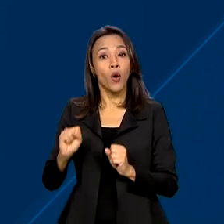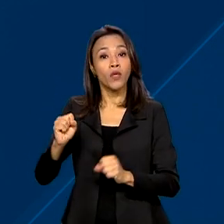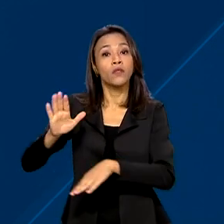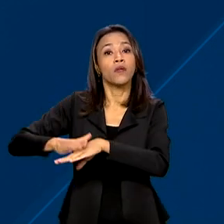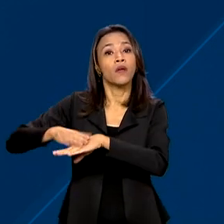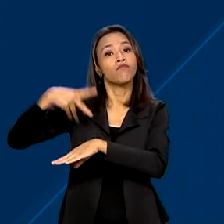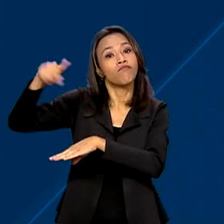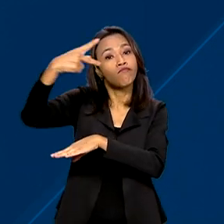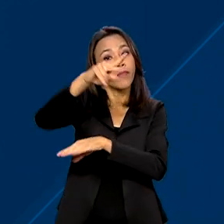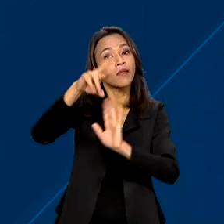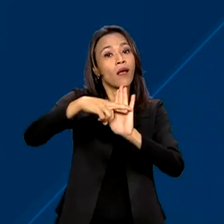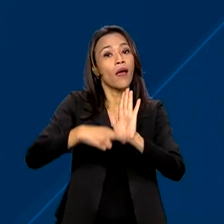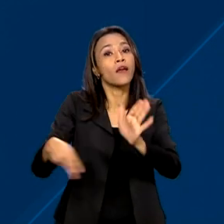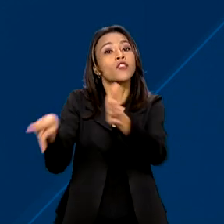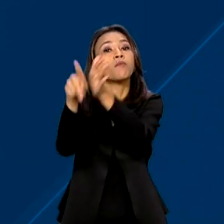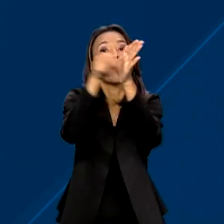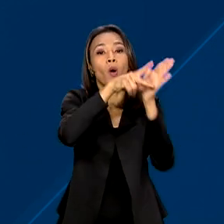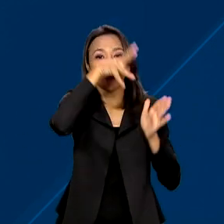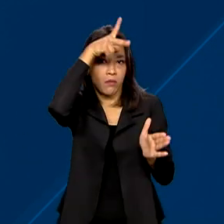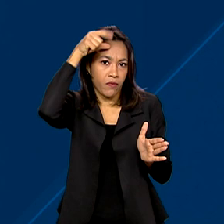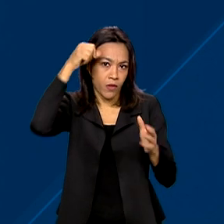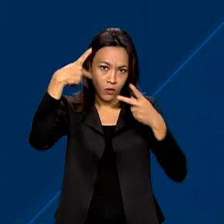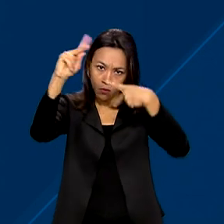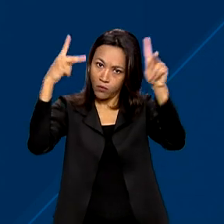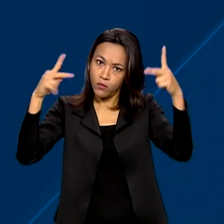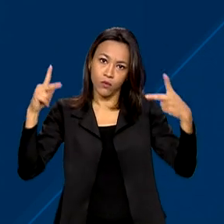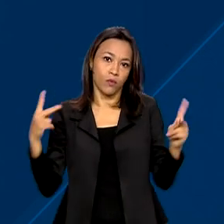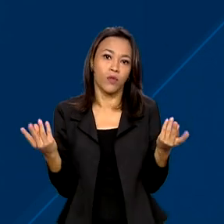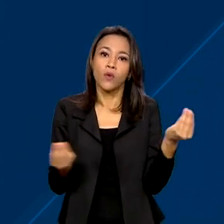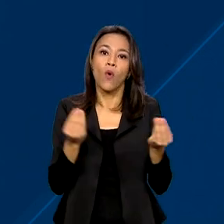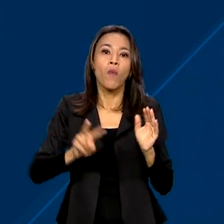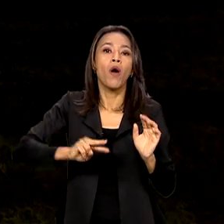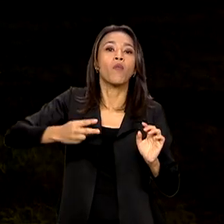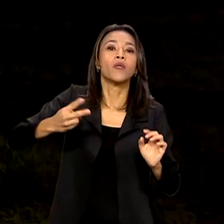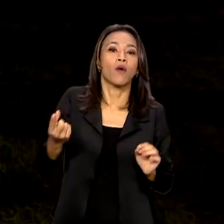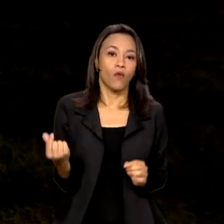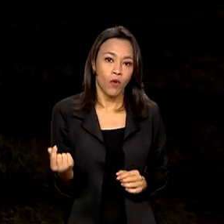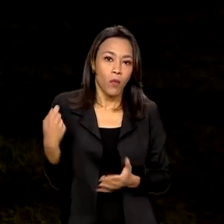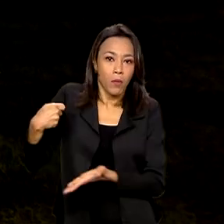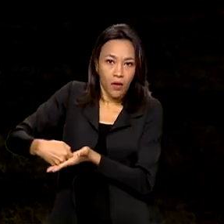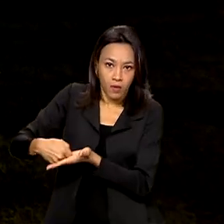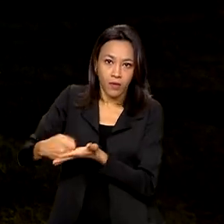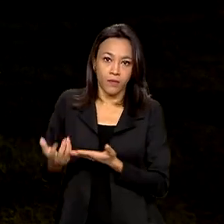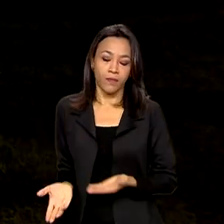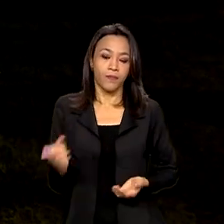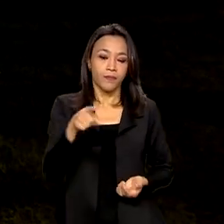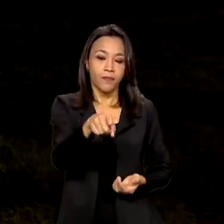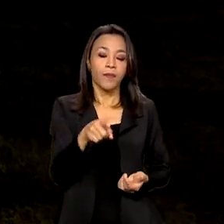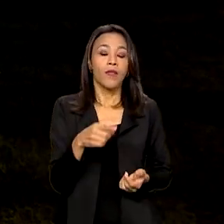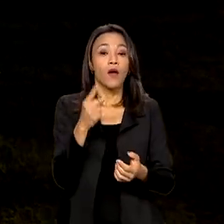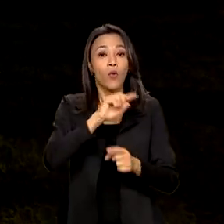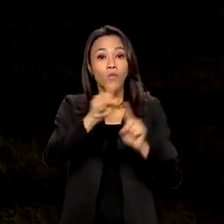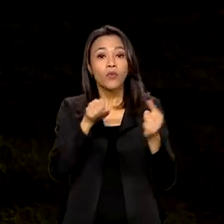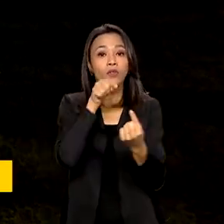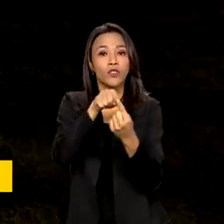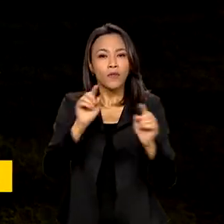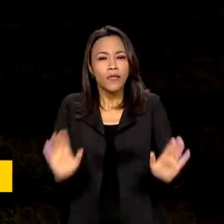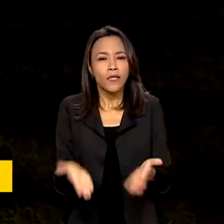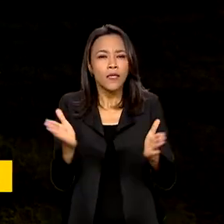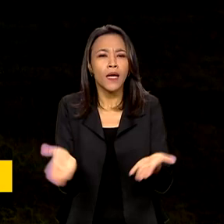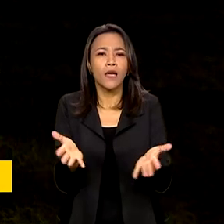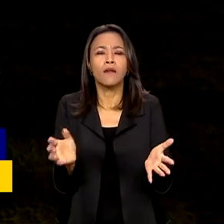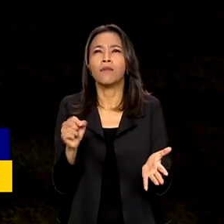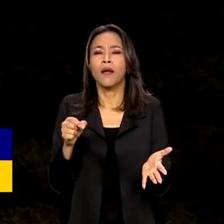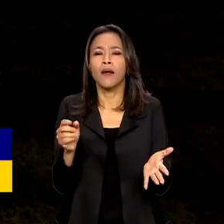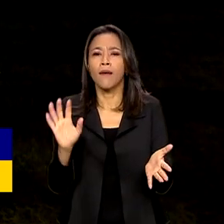ficará a cargo das prefeituras definir as alíquotas de reajuste criado para estimular o desenvolvimento dos